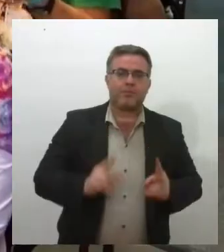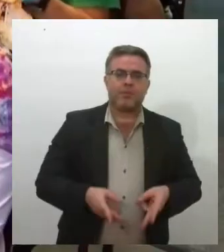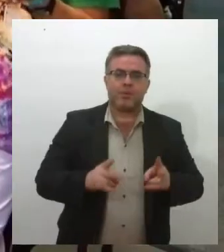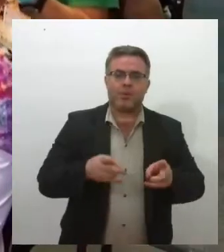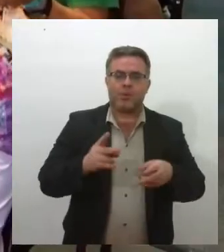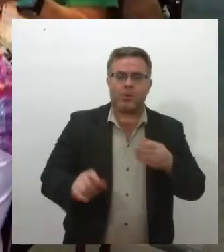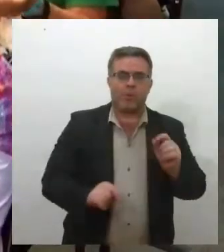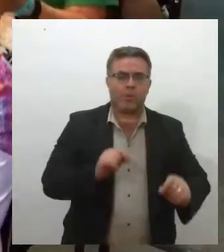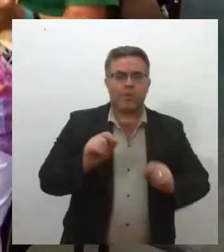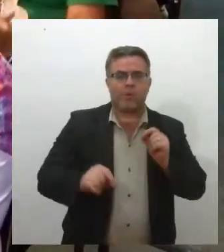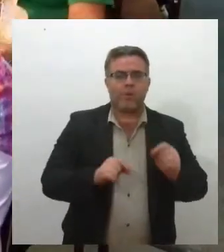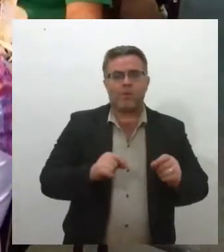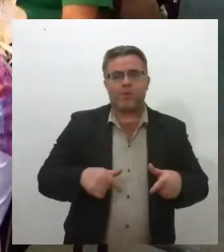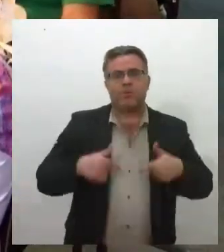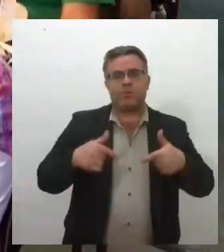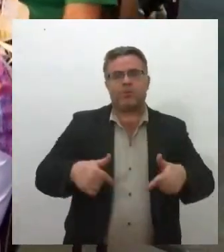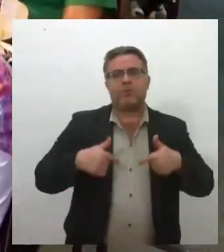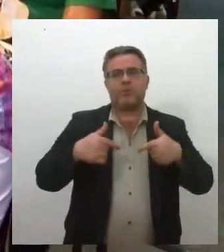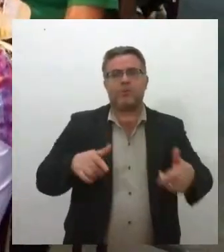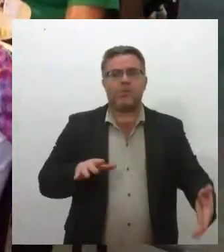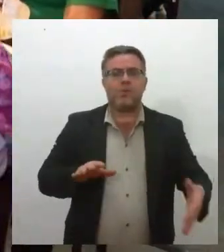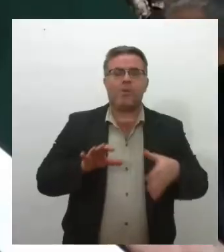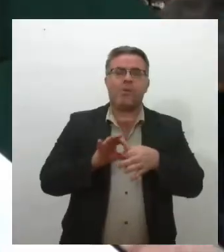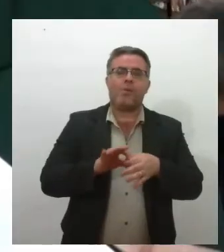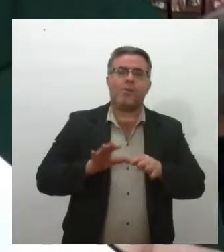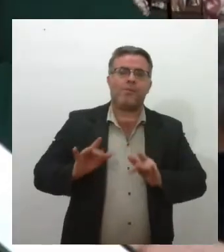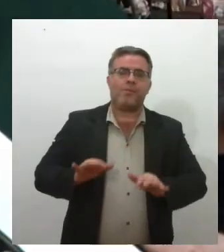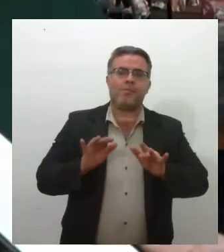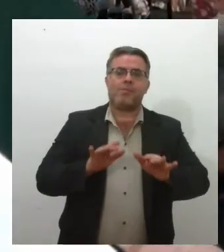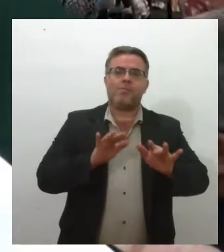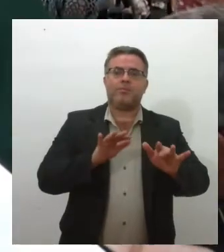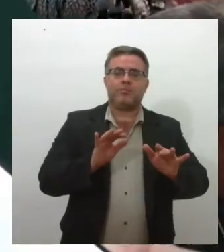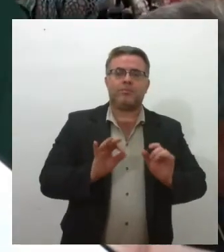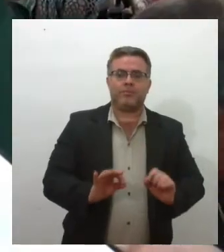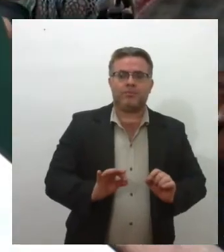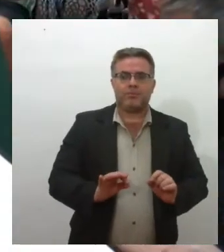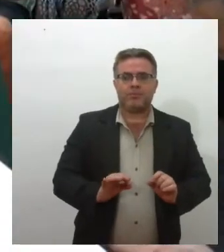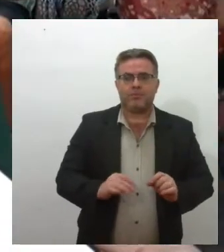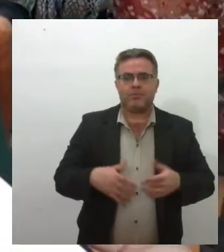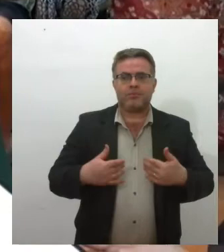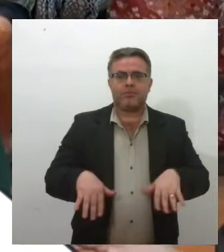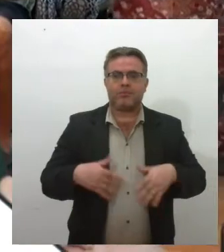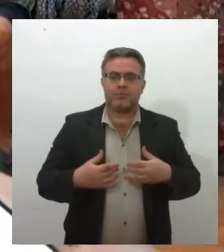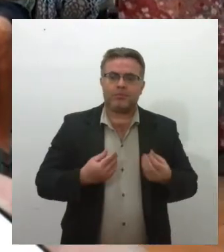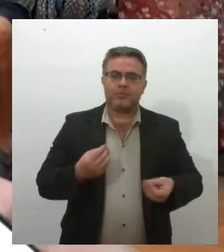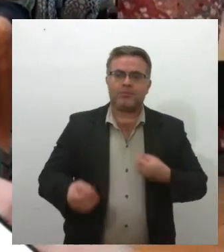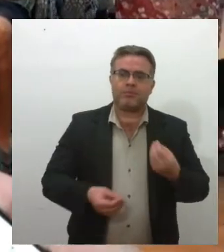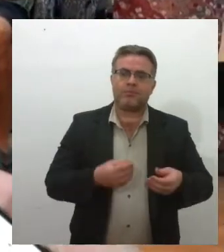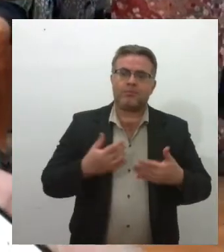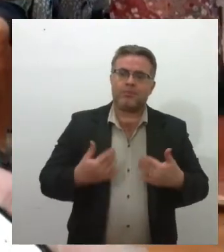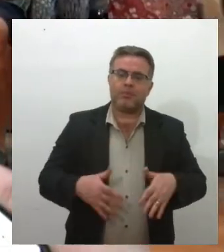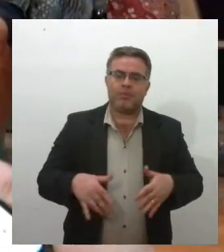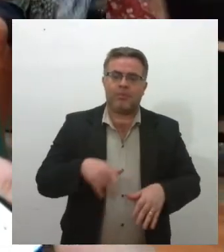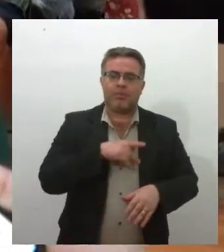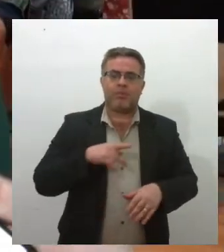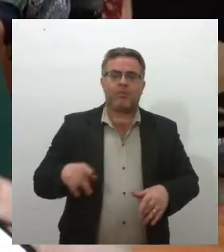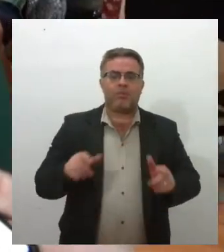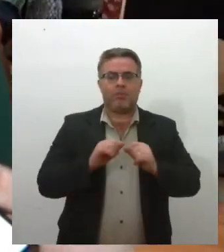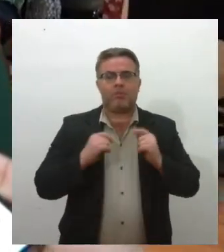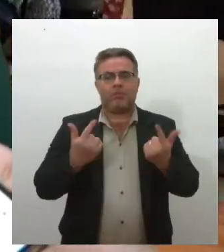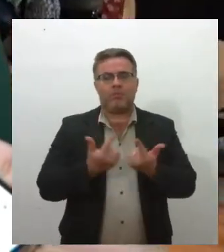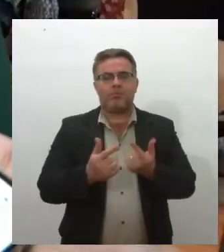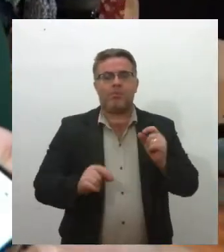mais ações voltadas aos peregrinos. Nós temos aqui uma participação muito expressiva do presidente da Assembleia,